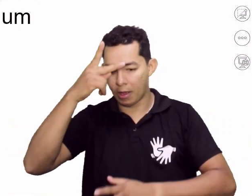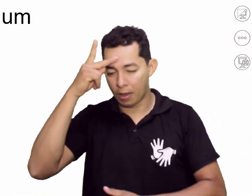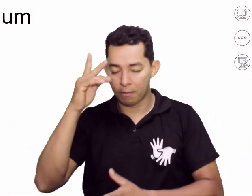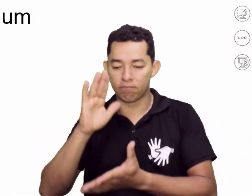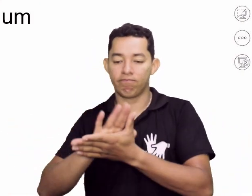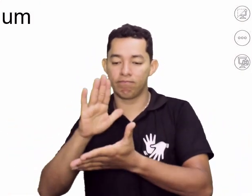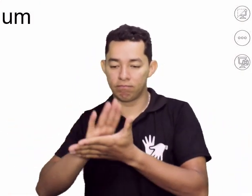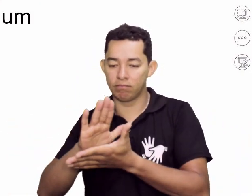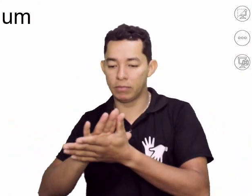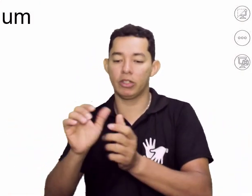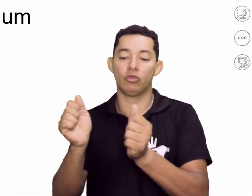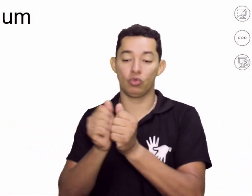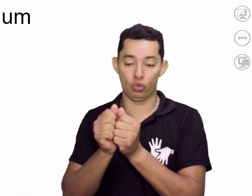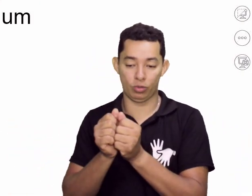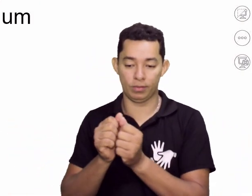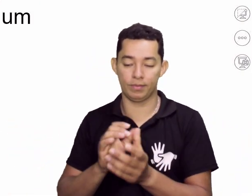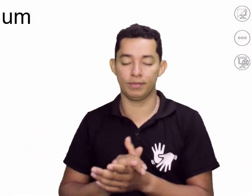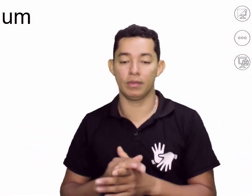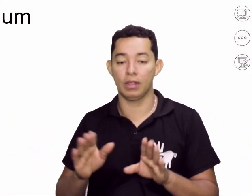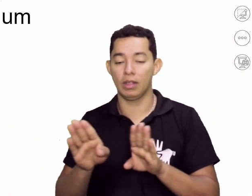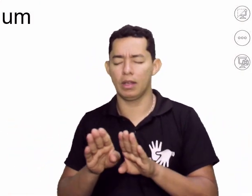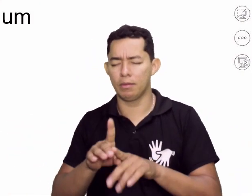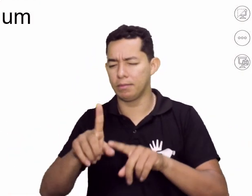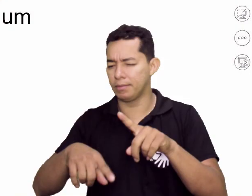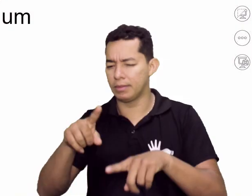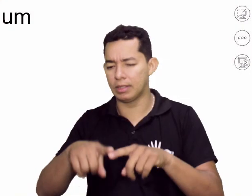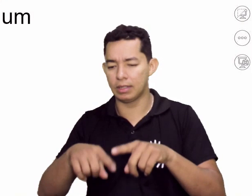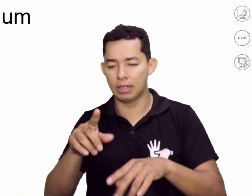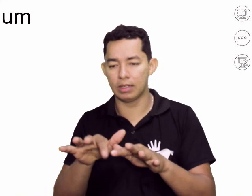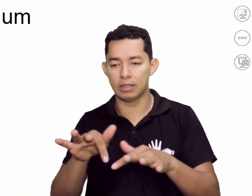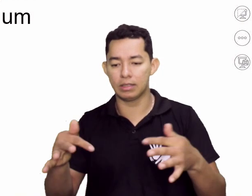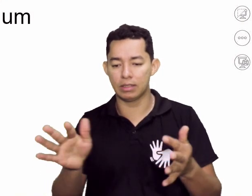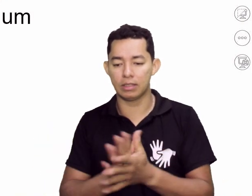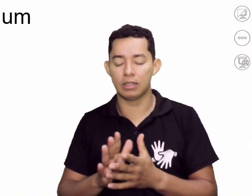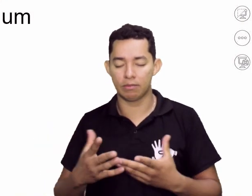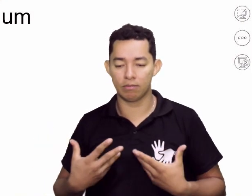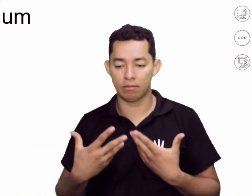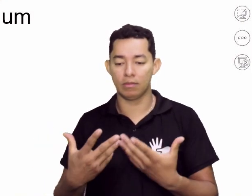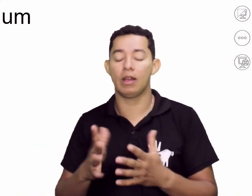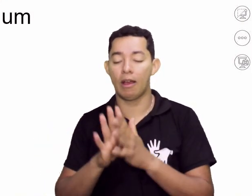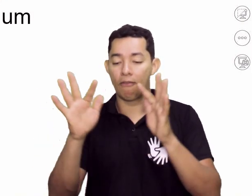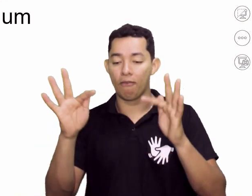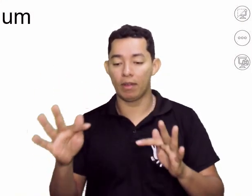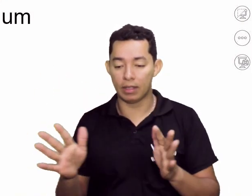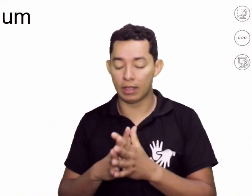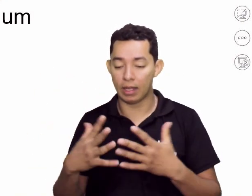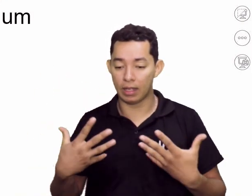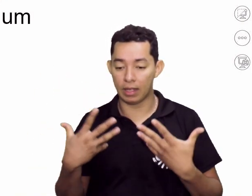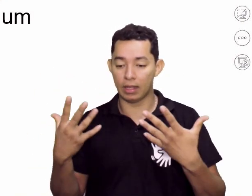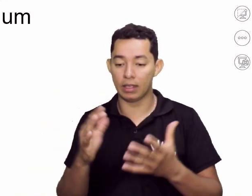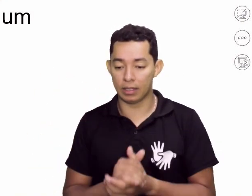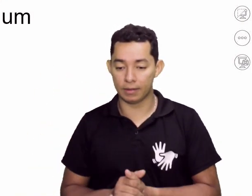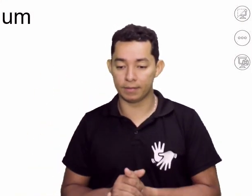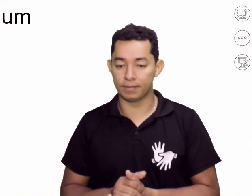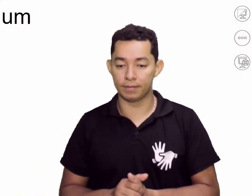simples e celebrando, né? Felicidade aí, apenas alegria, ou